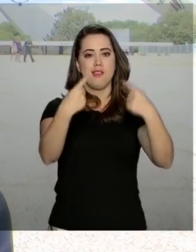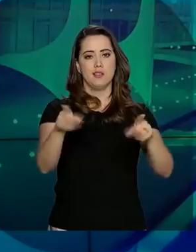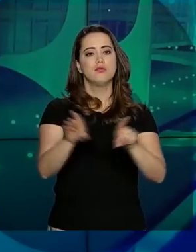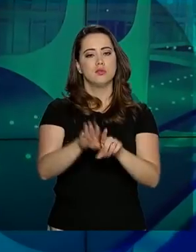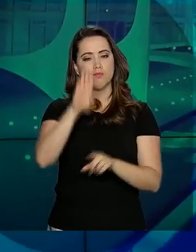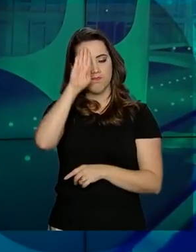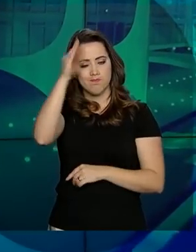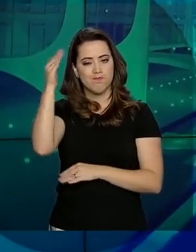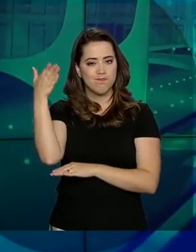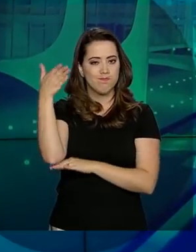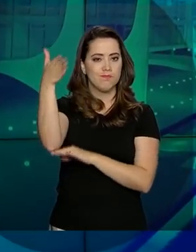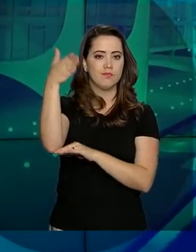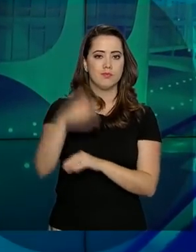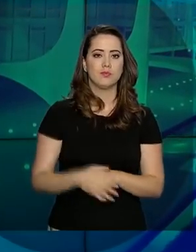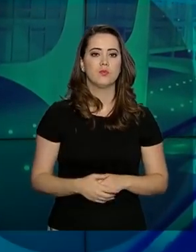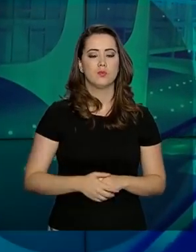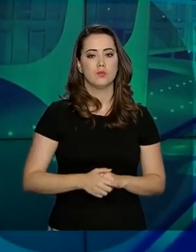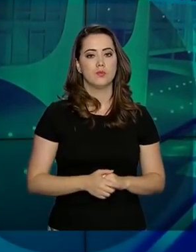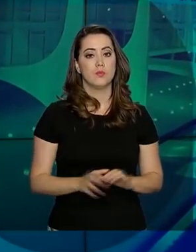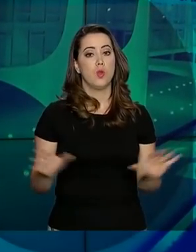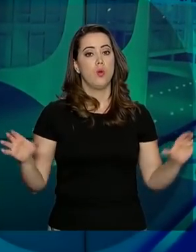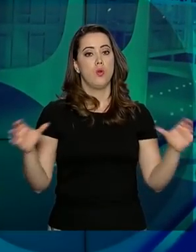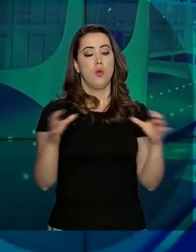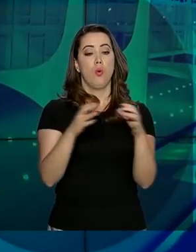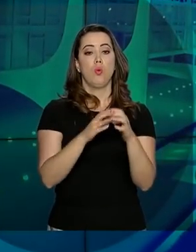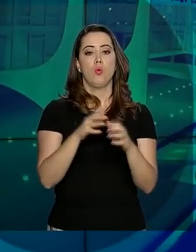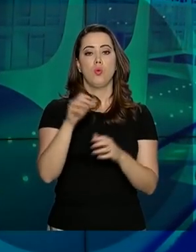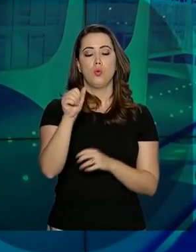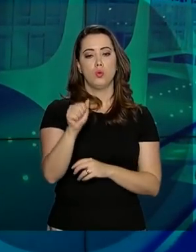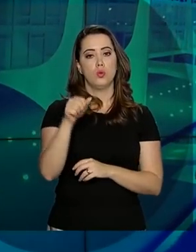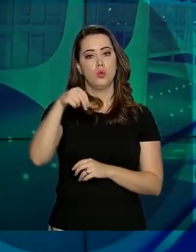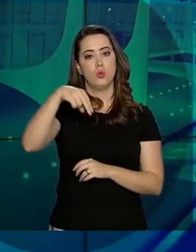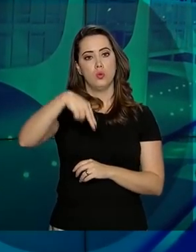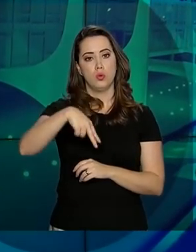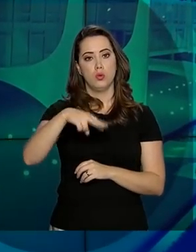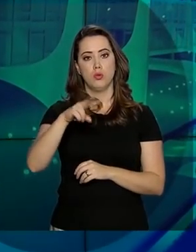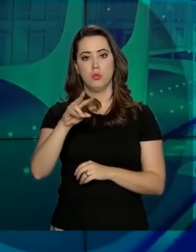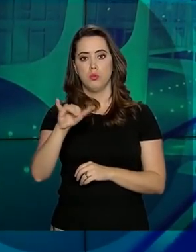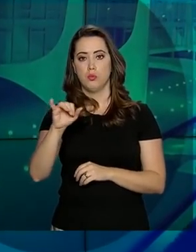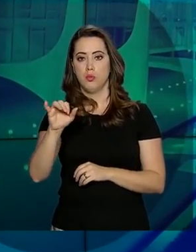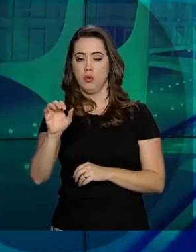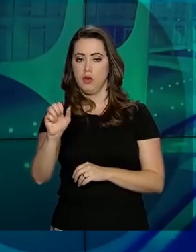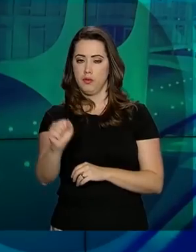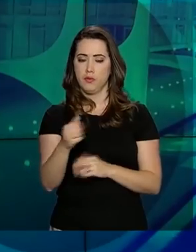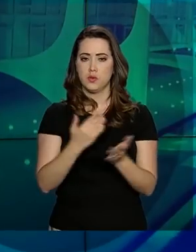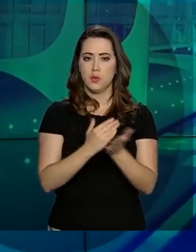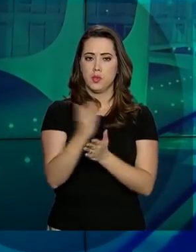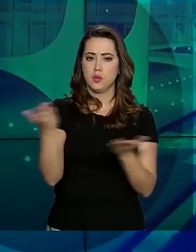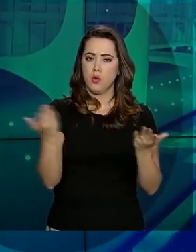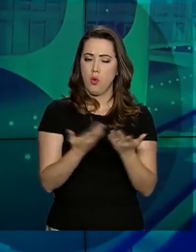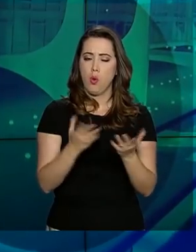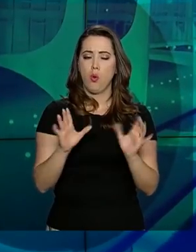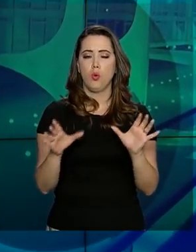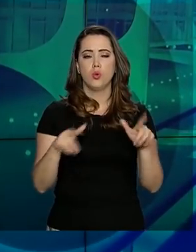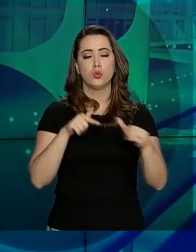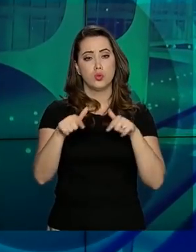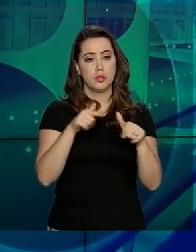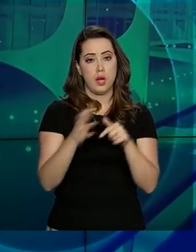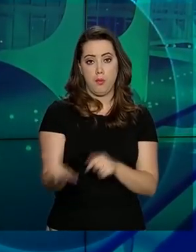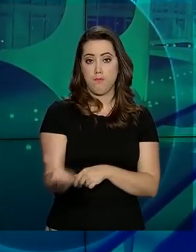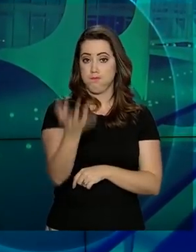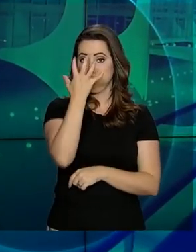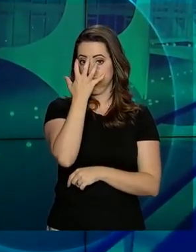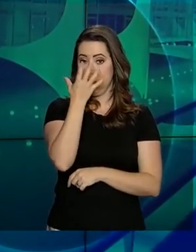nacional. A Agência Nacional de Aviação Civil iniciou hoje a Operação Carnaval nos 6